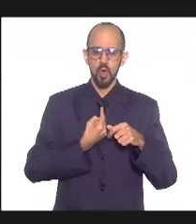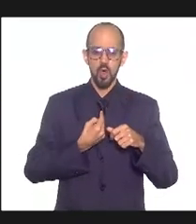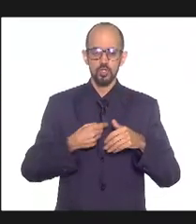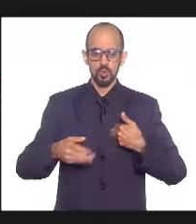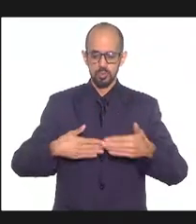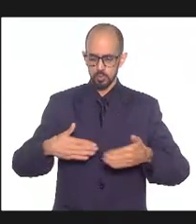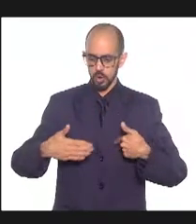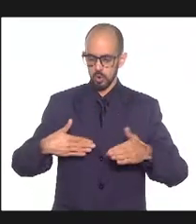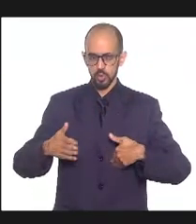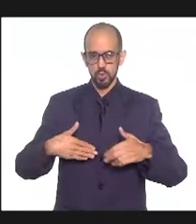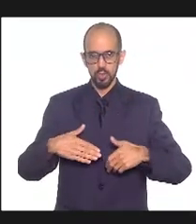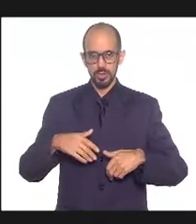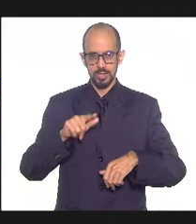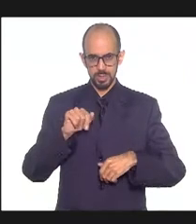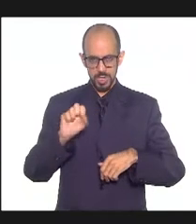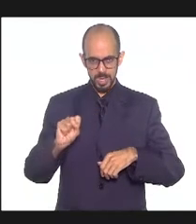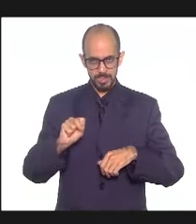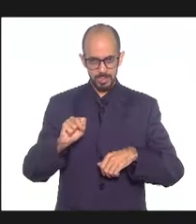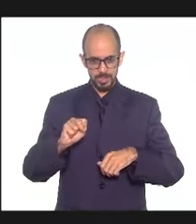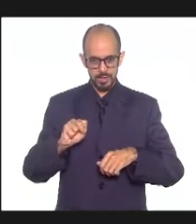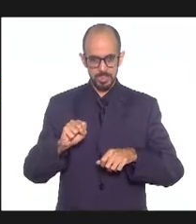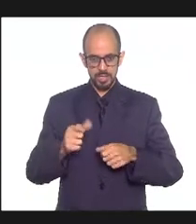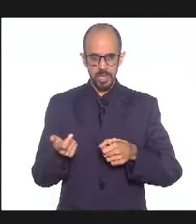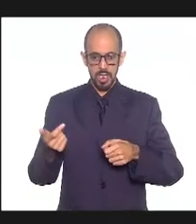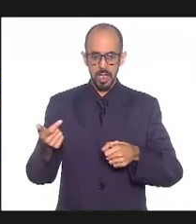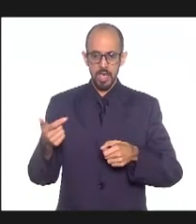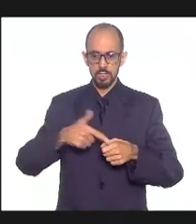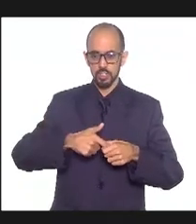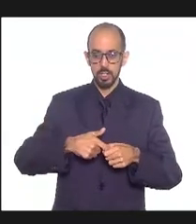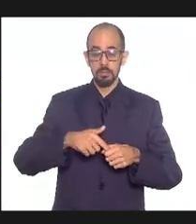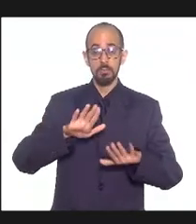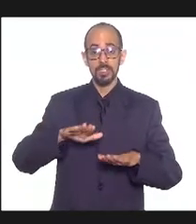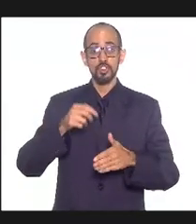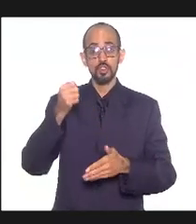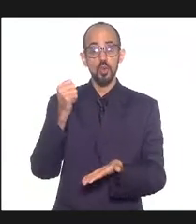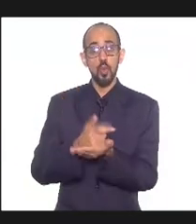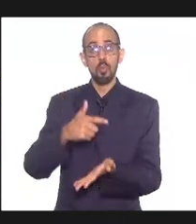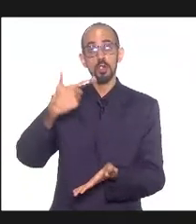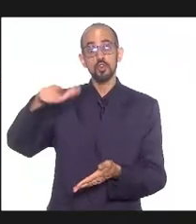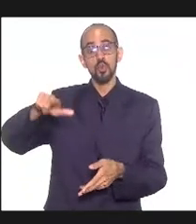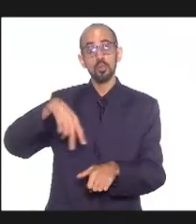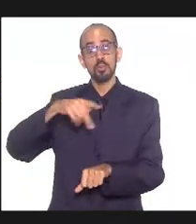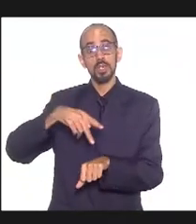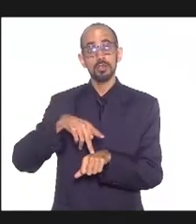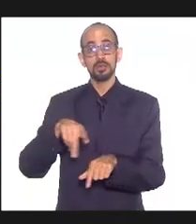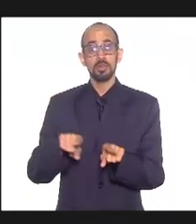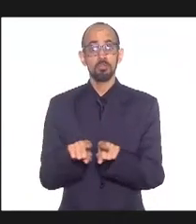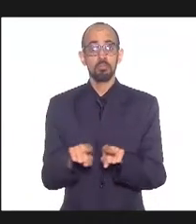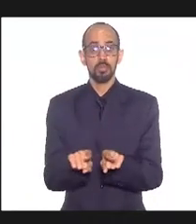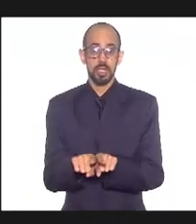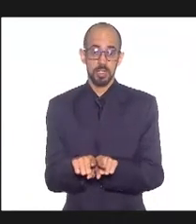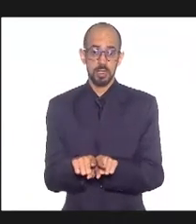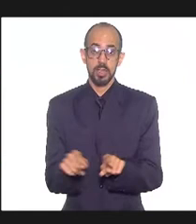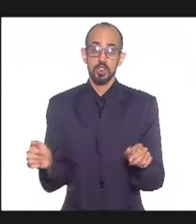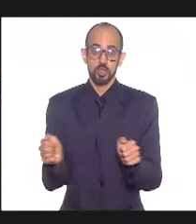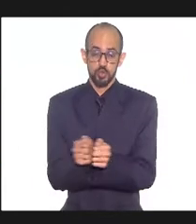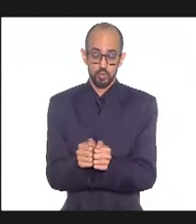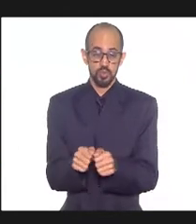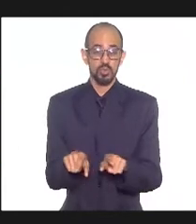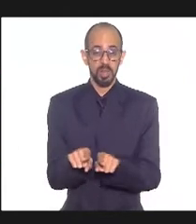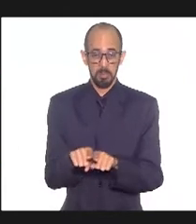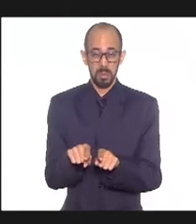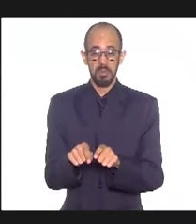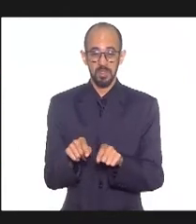de gás, rejeitamos gás e, ao mesmo tempo, importamos gás. E, junto com isso, para tornar a questão mais